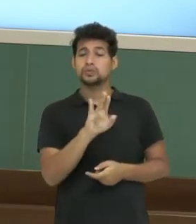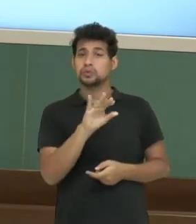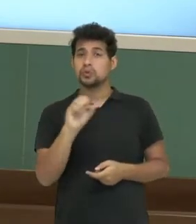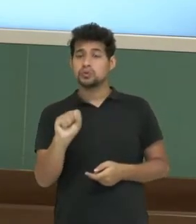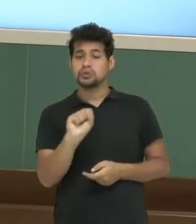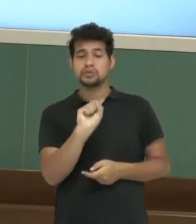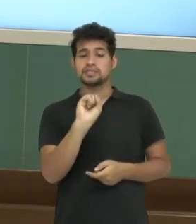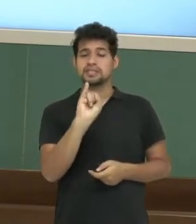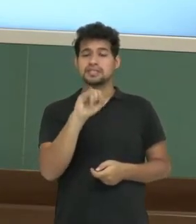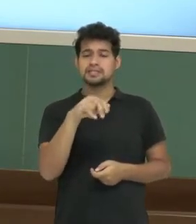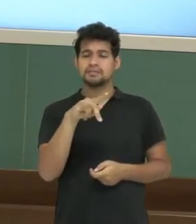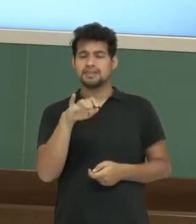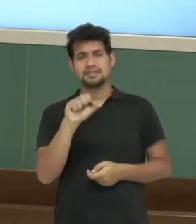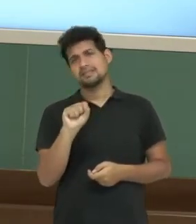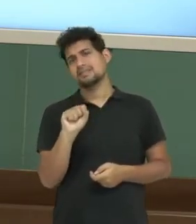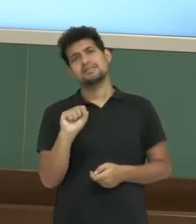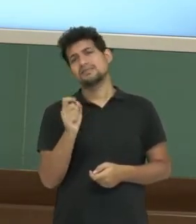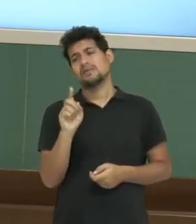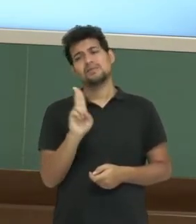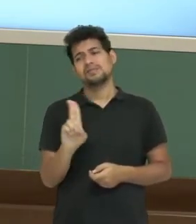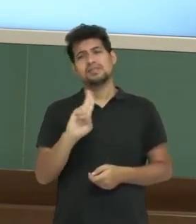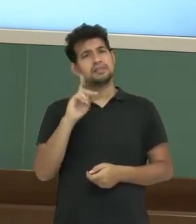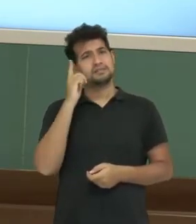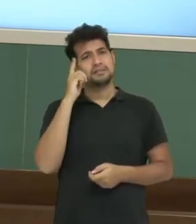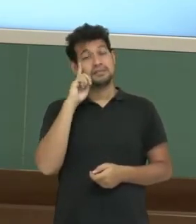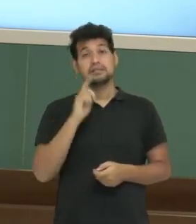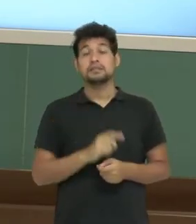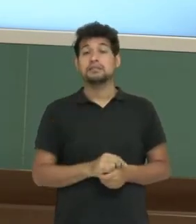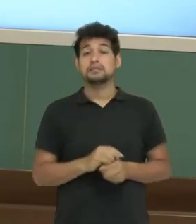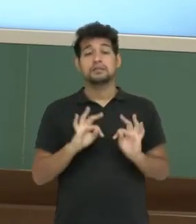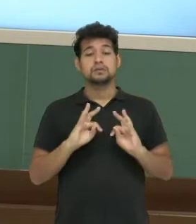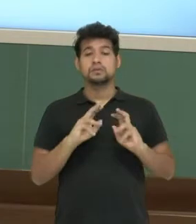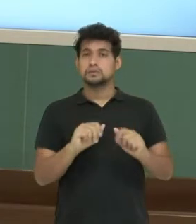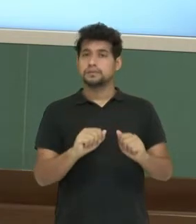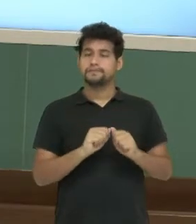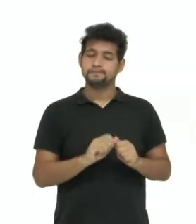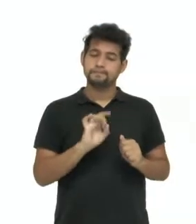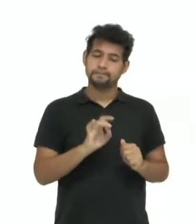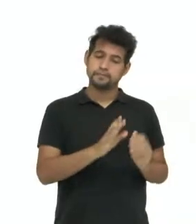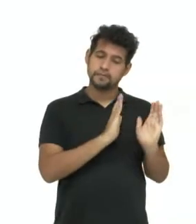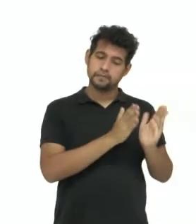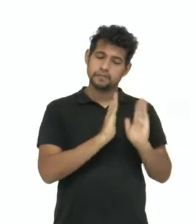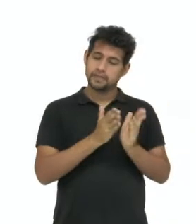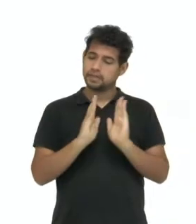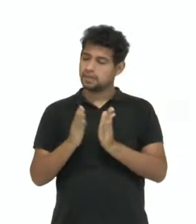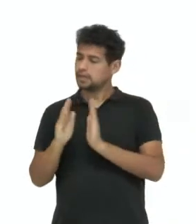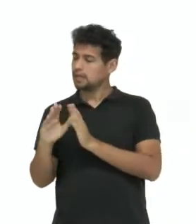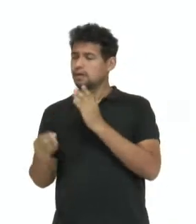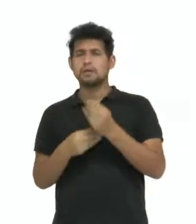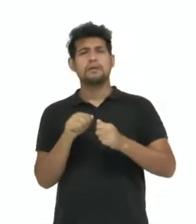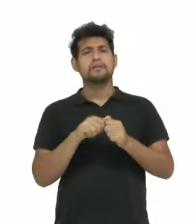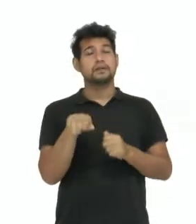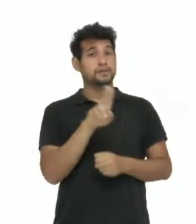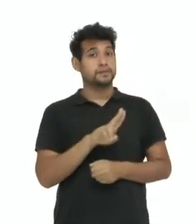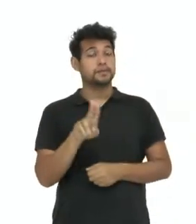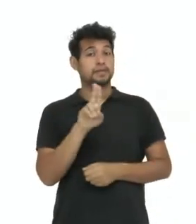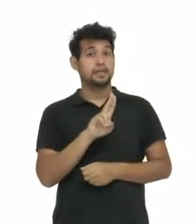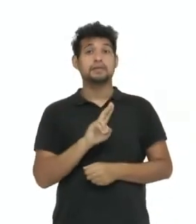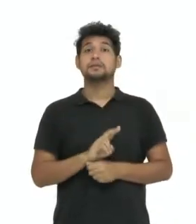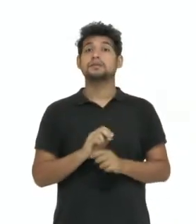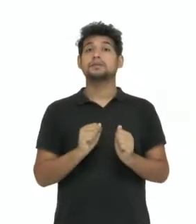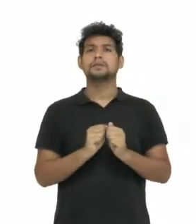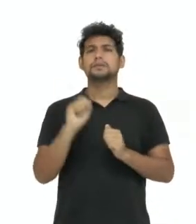que é aplicado no dia a dia. Os juros gerados a cada período, como é que eles funcionam? São incorporados